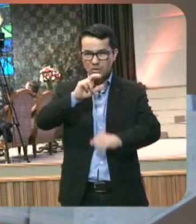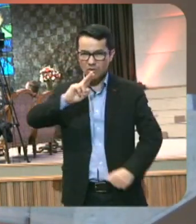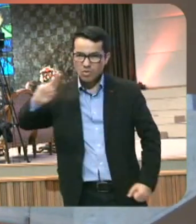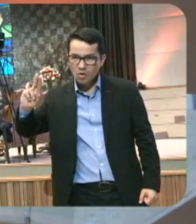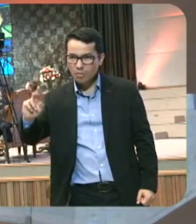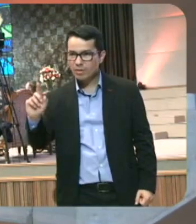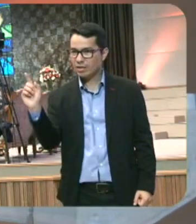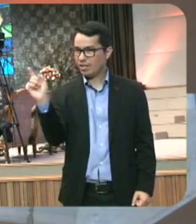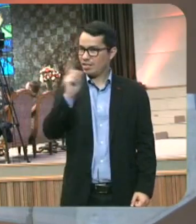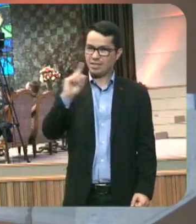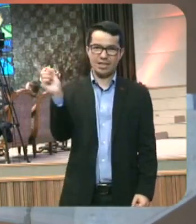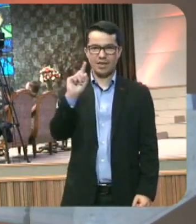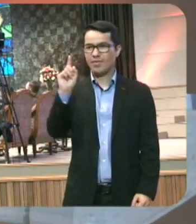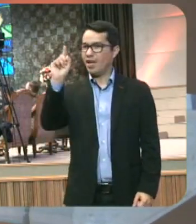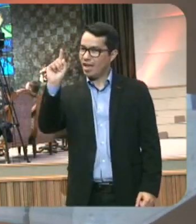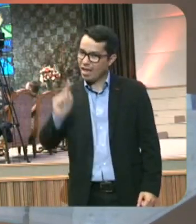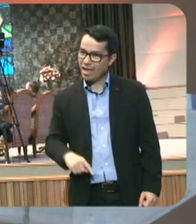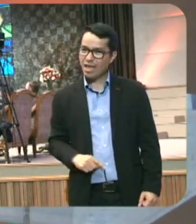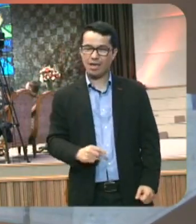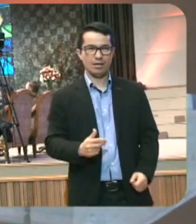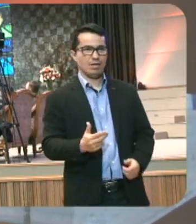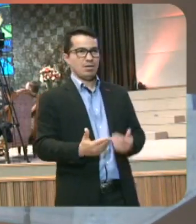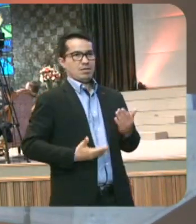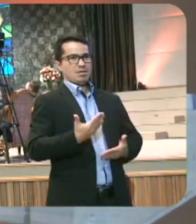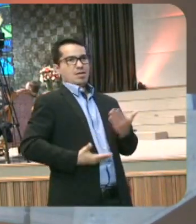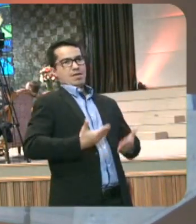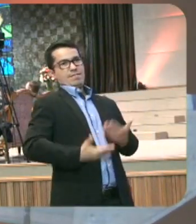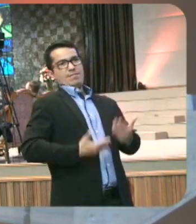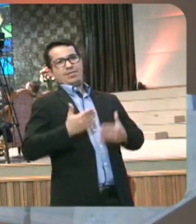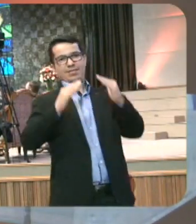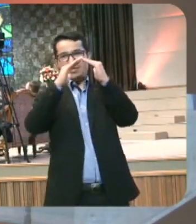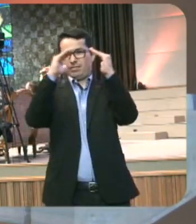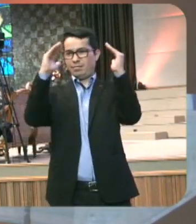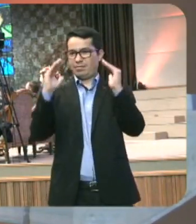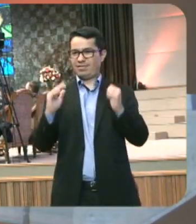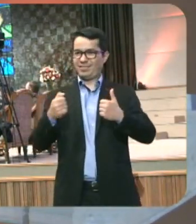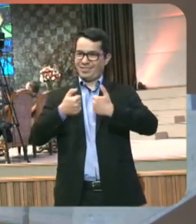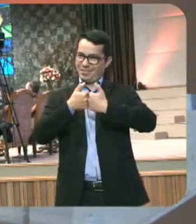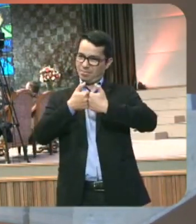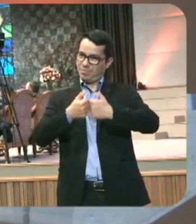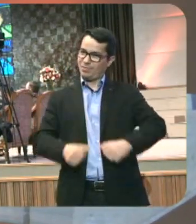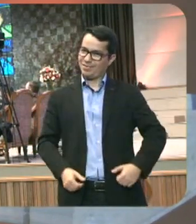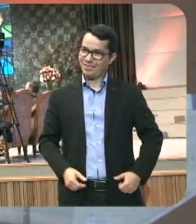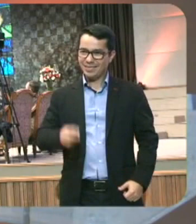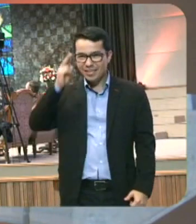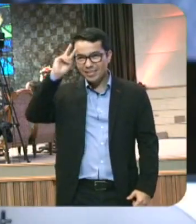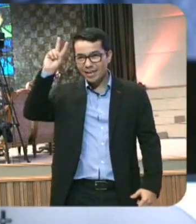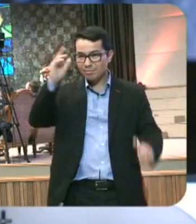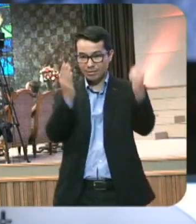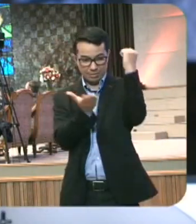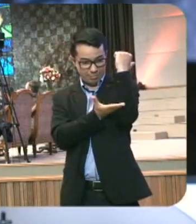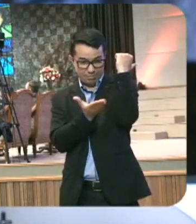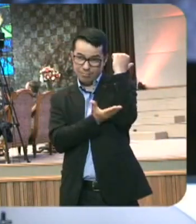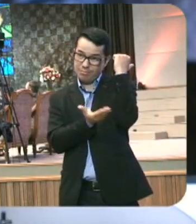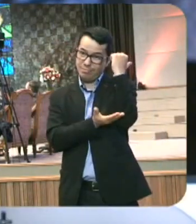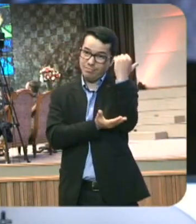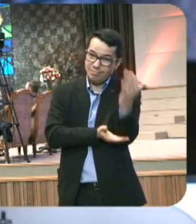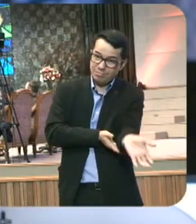como auxiliares do templo, aqueles que cortavam a lenha e buscavam a